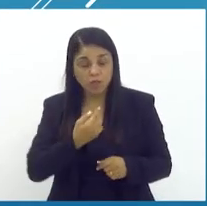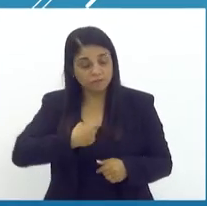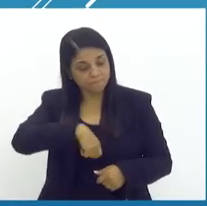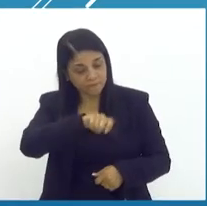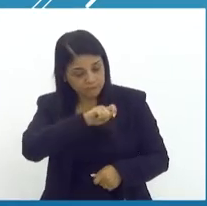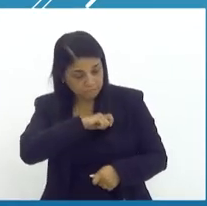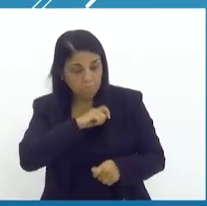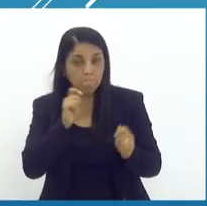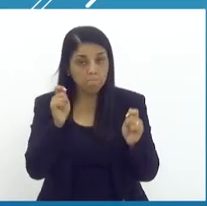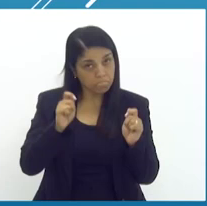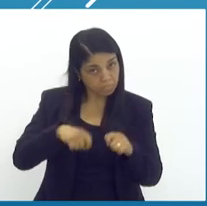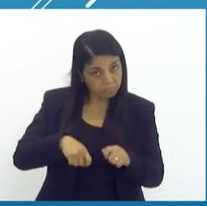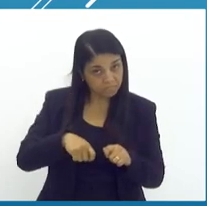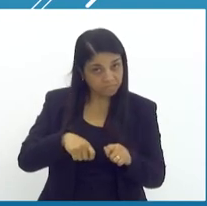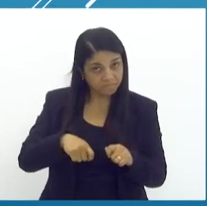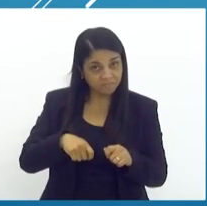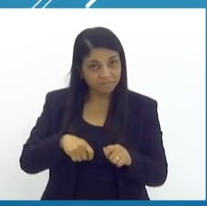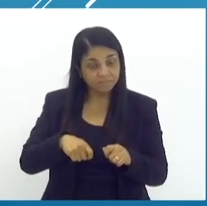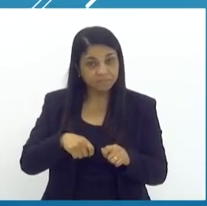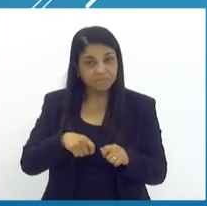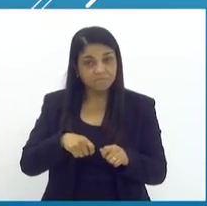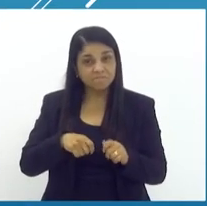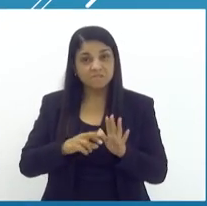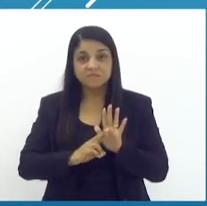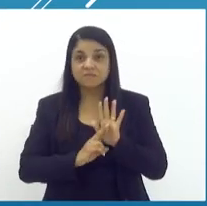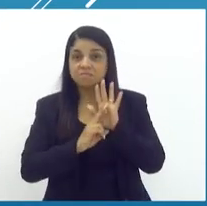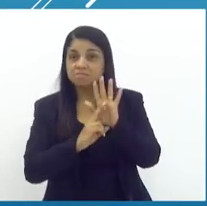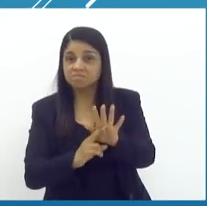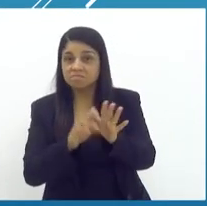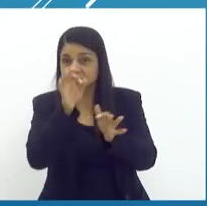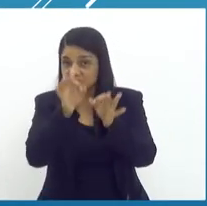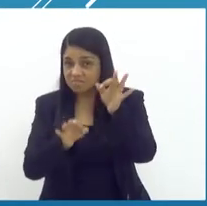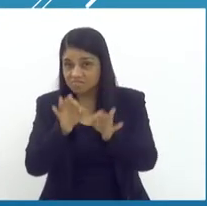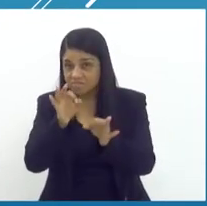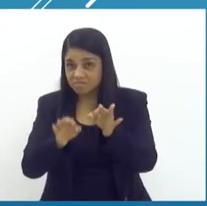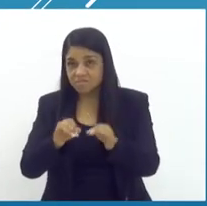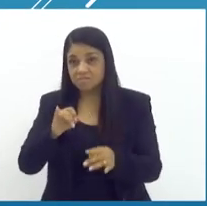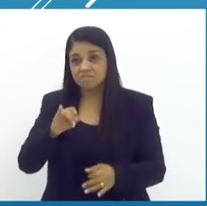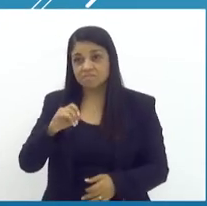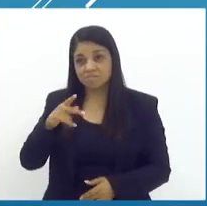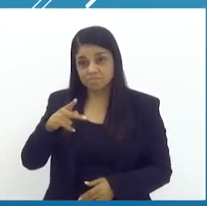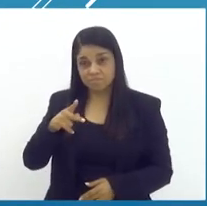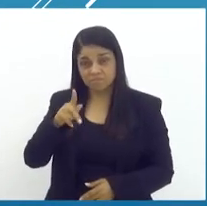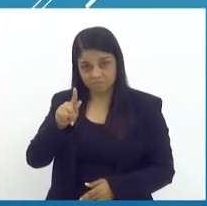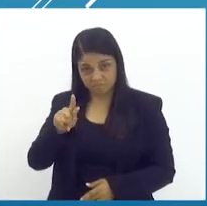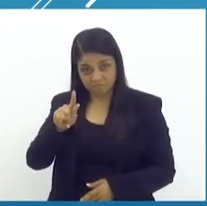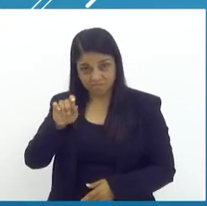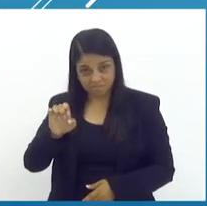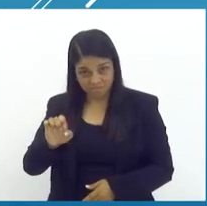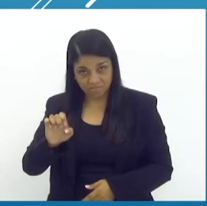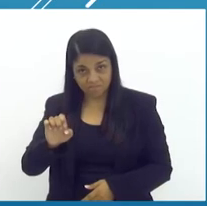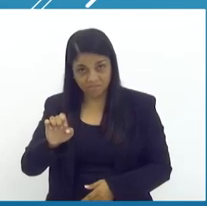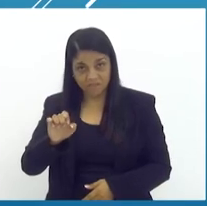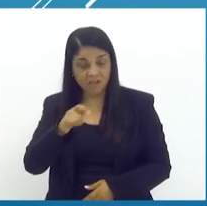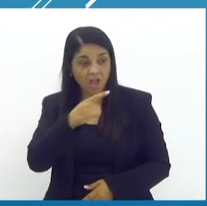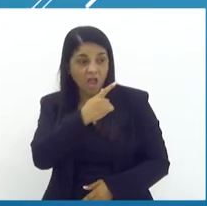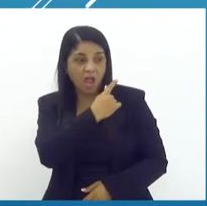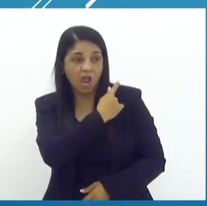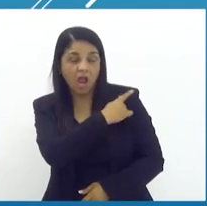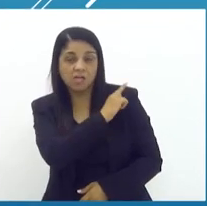fiscalização na representação judicial por exemplo da pge mas a gestão não é exclusiva